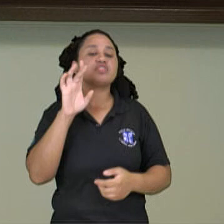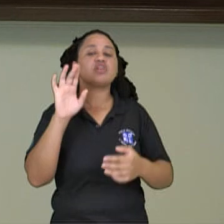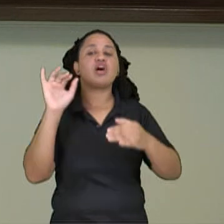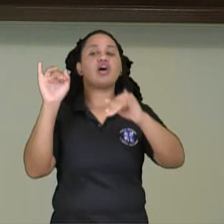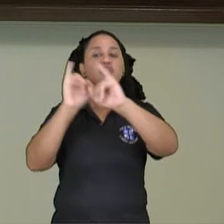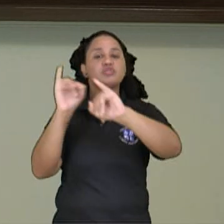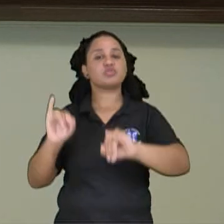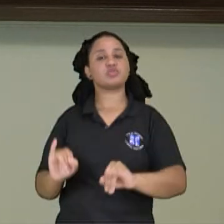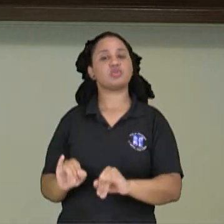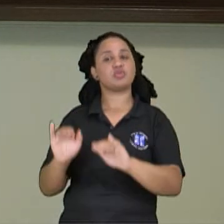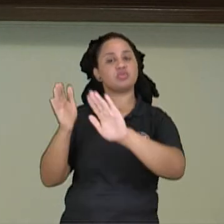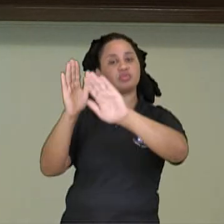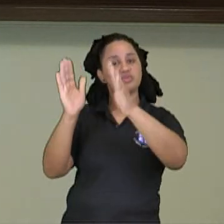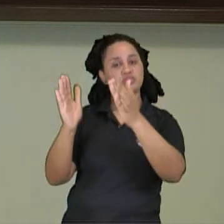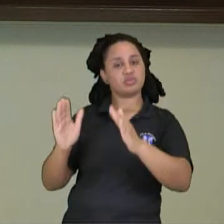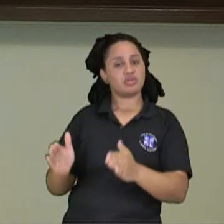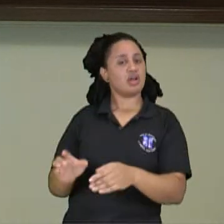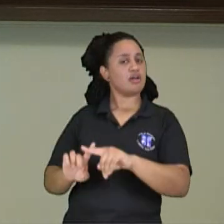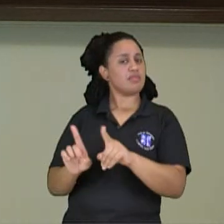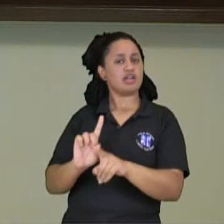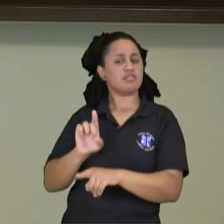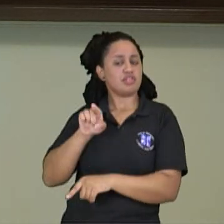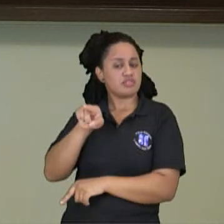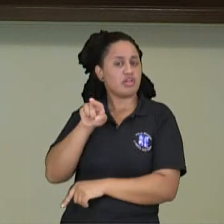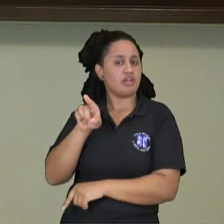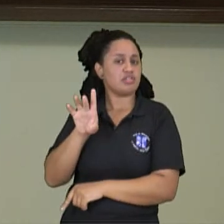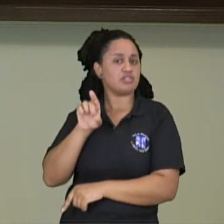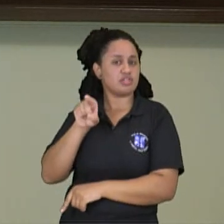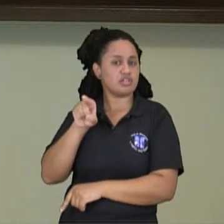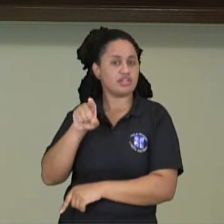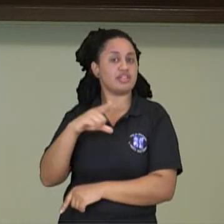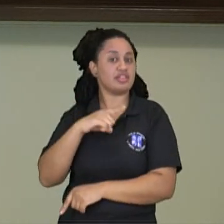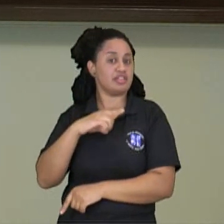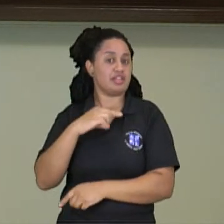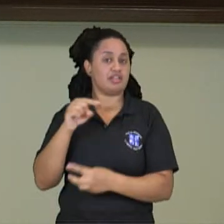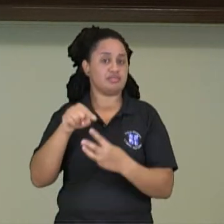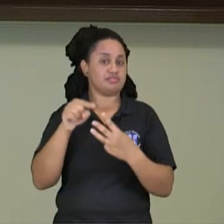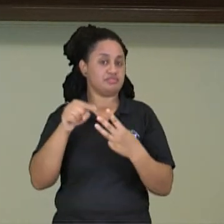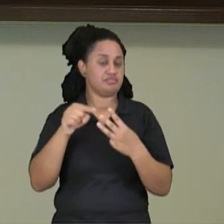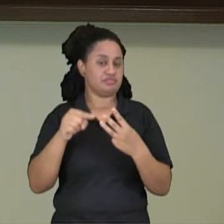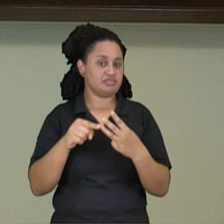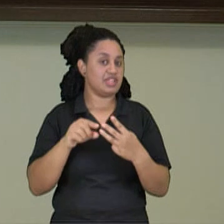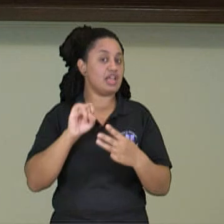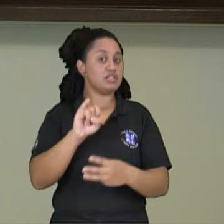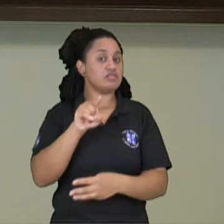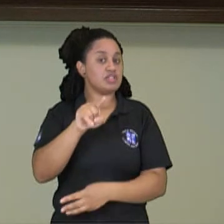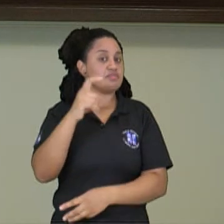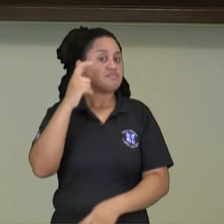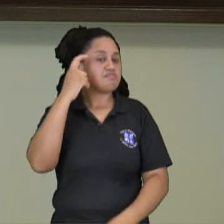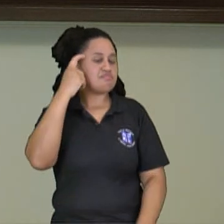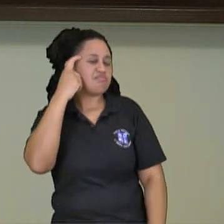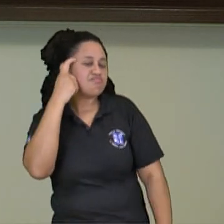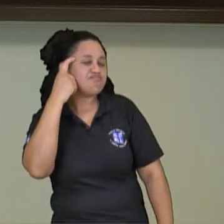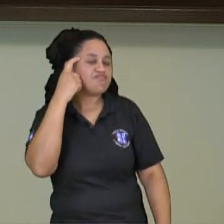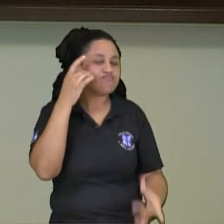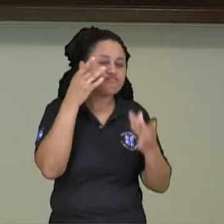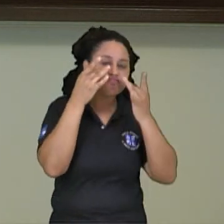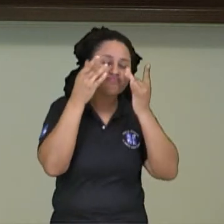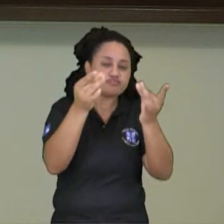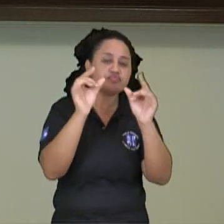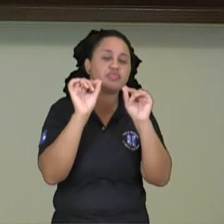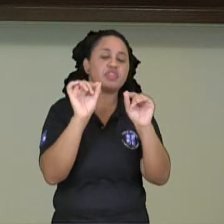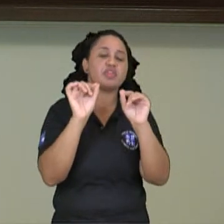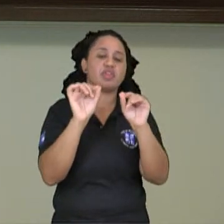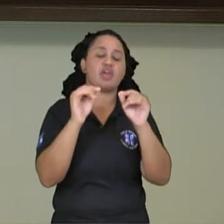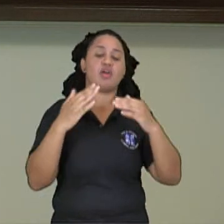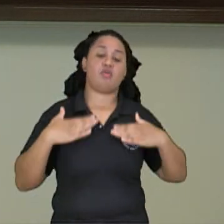escultura. Mas não é só a escultura que trabalha com o tridimensional. Se você prestar atenção, o